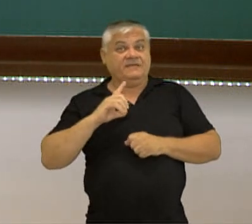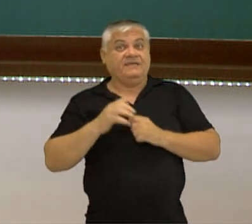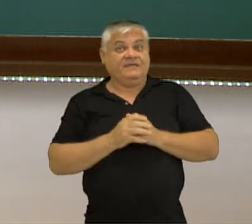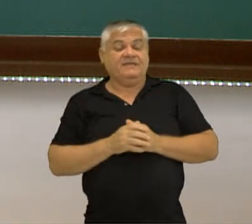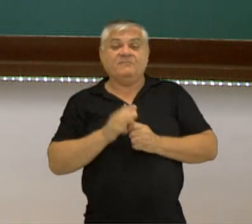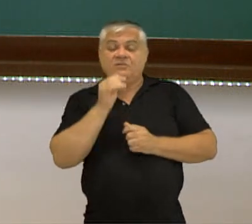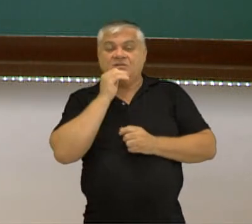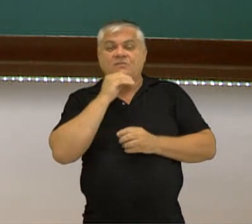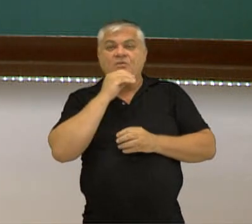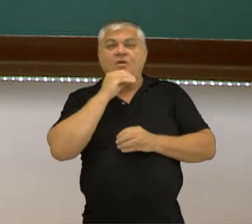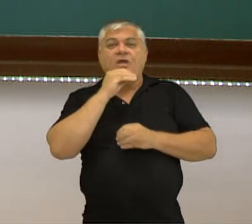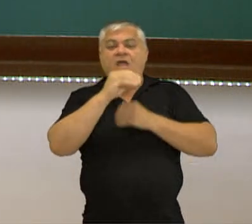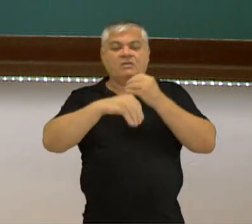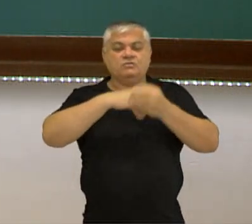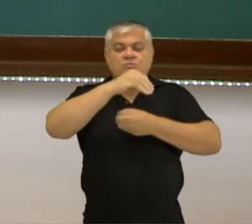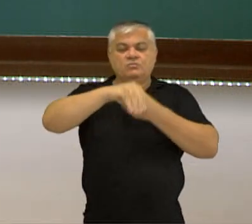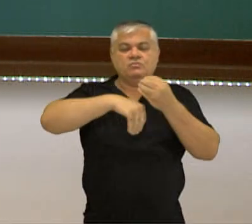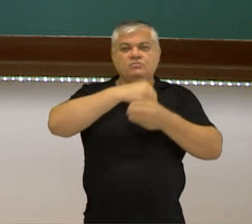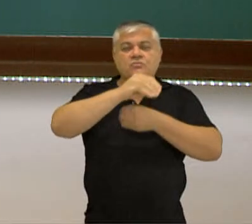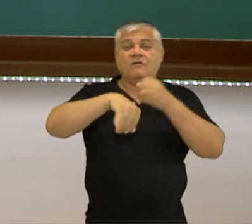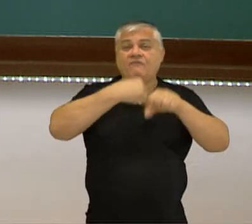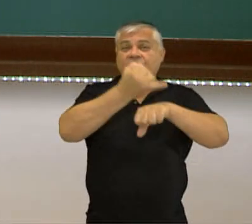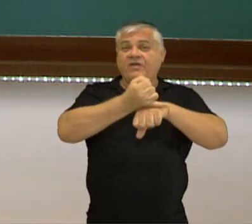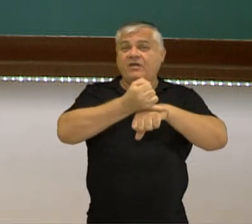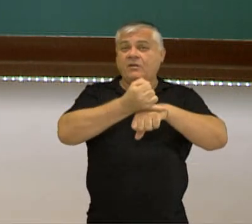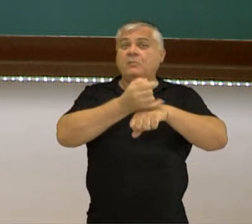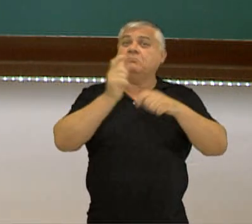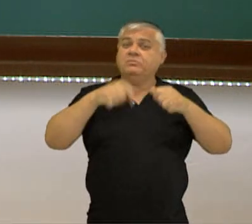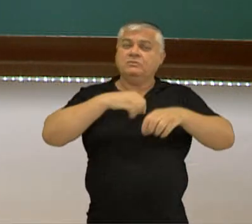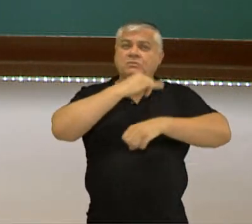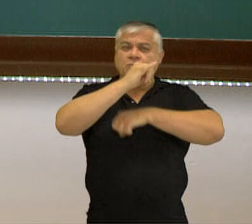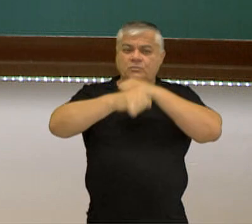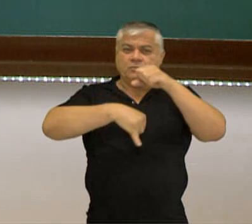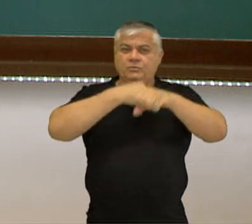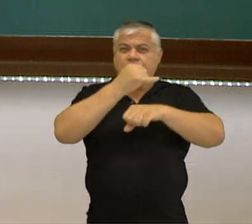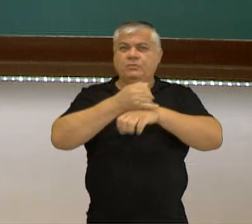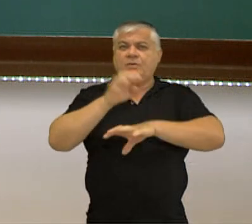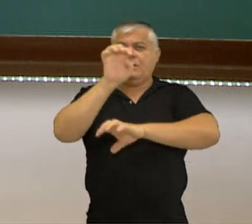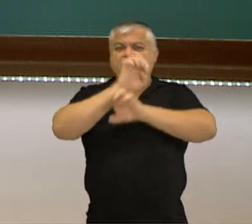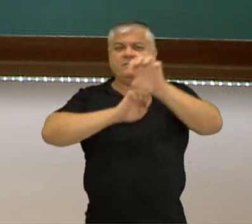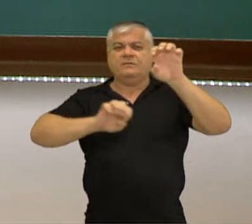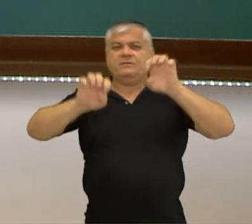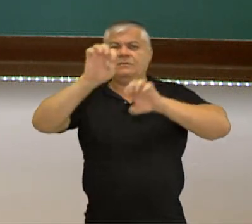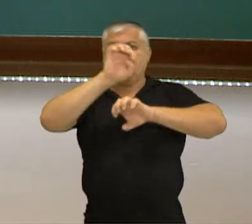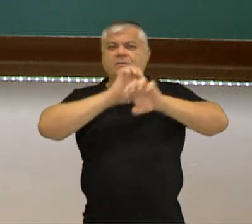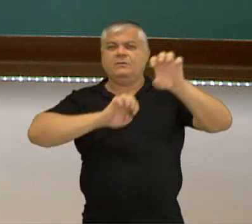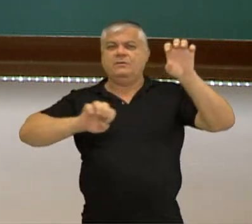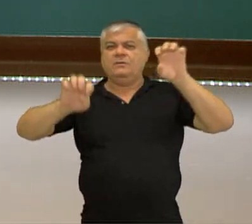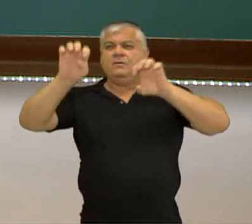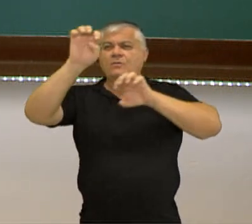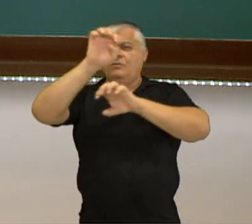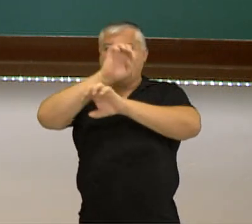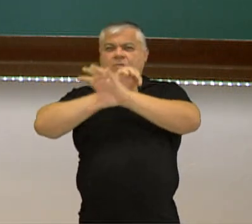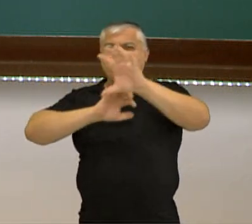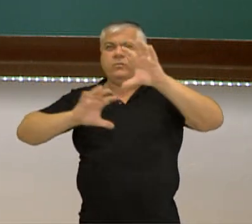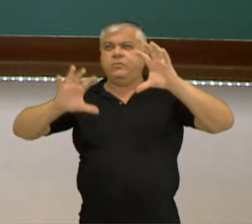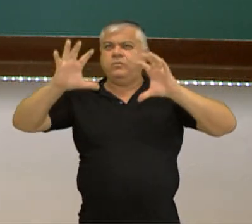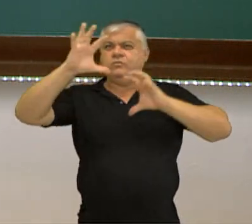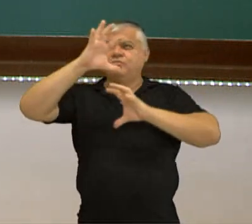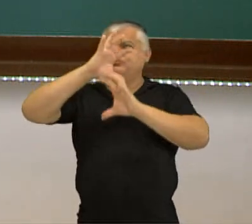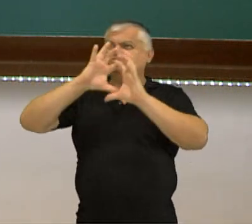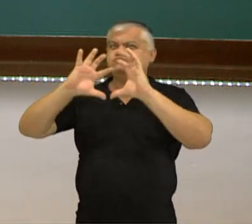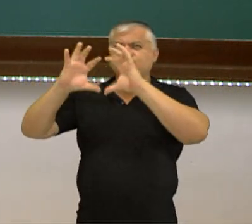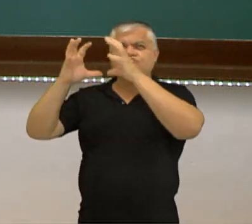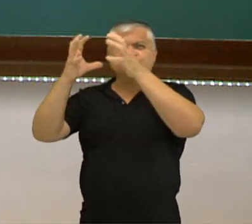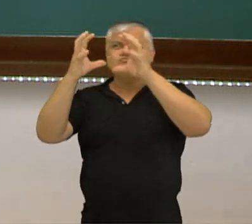por exemplo, poderiam ser átomos de ferro. Eles liberando elétrons, esses elétrons ficam concentrados como que formando uma nuvem ou um